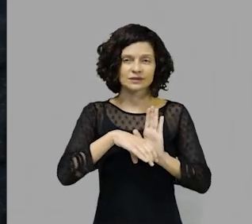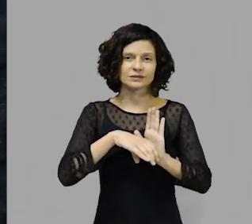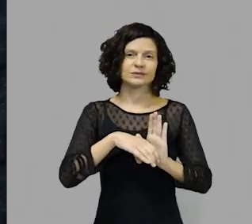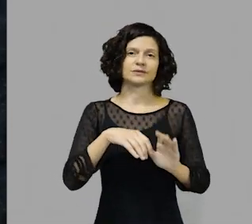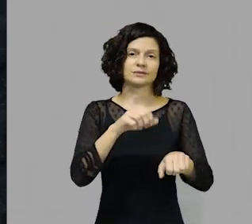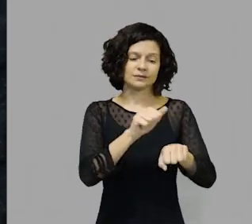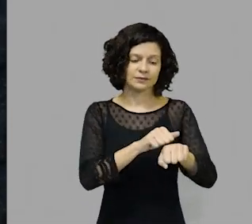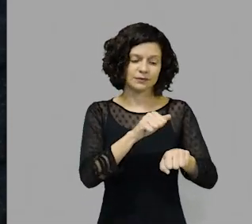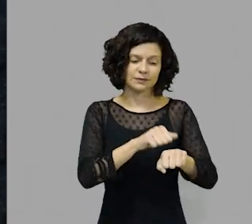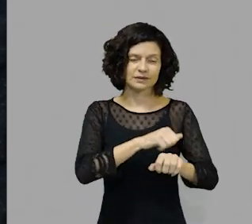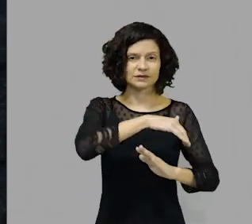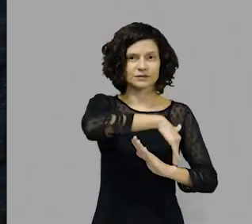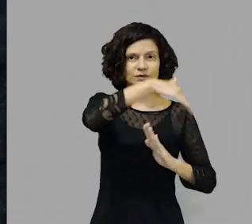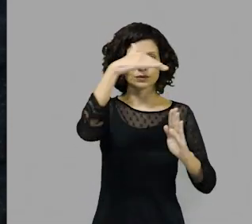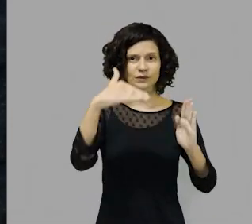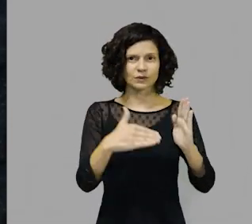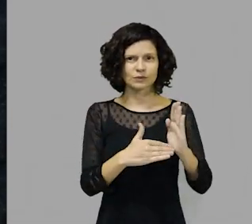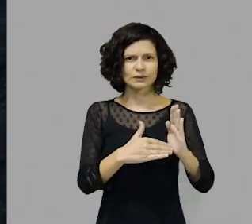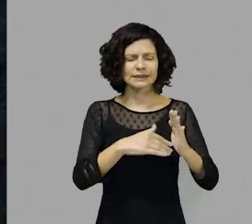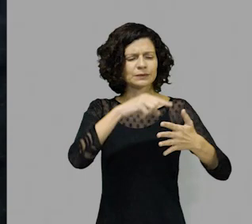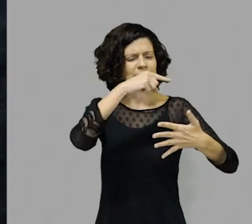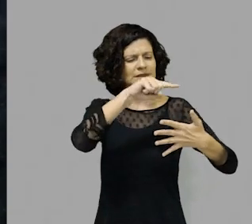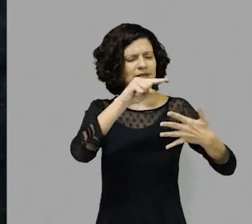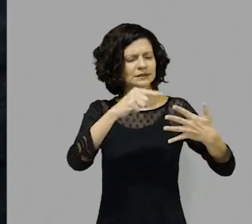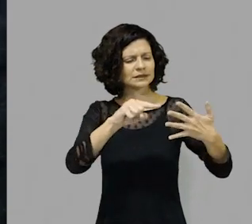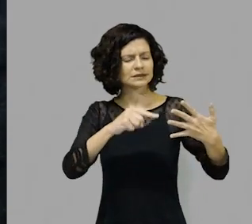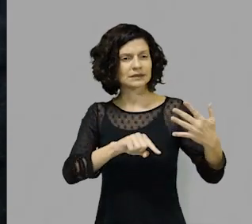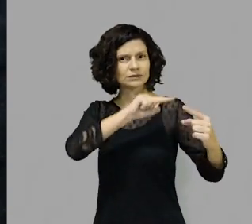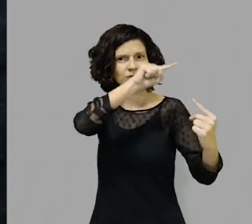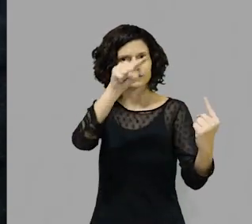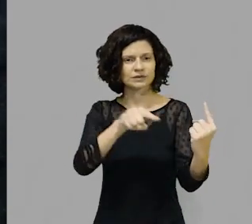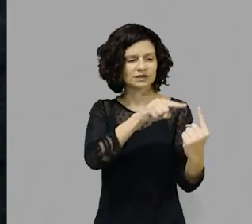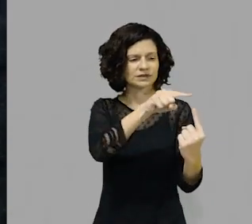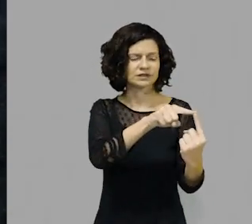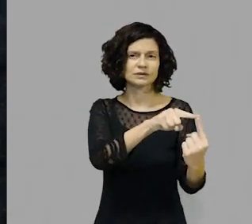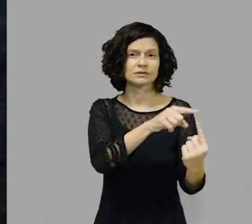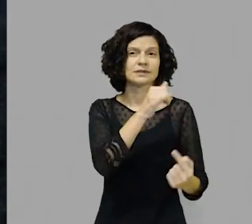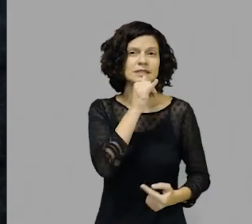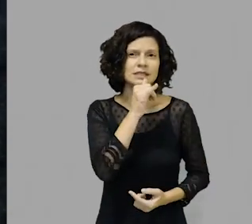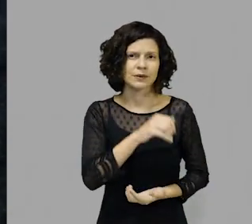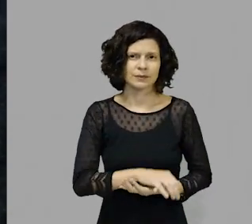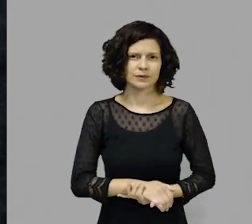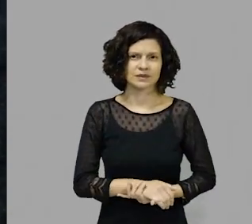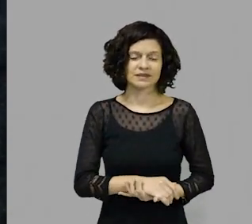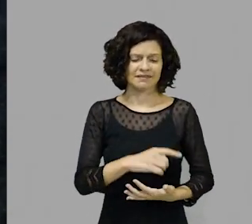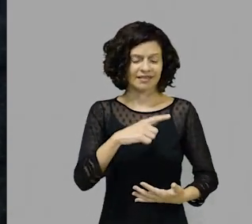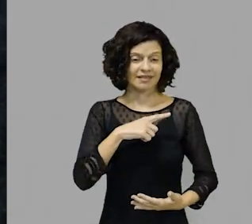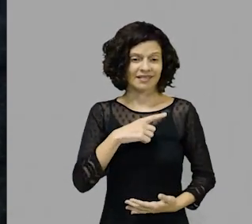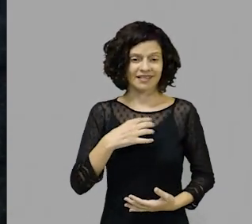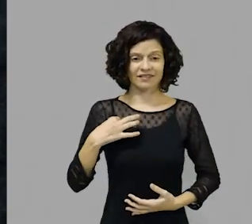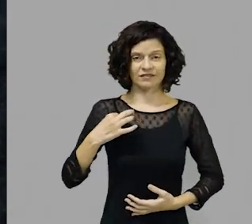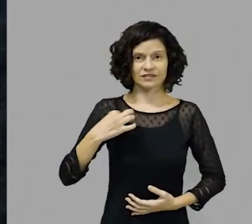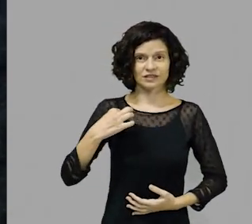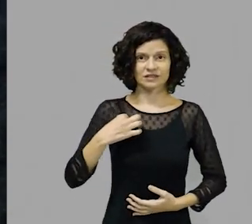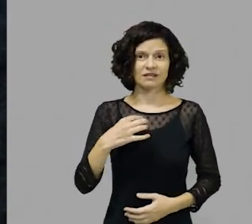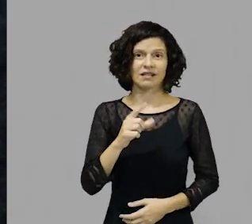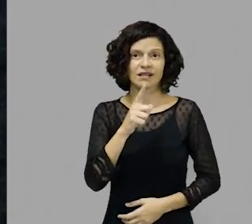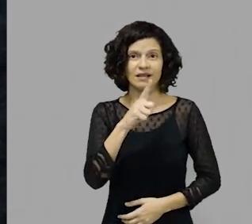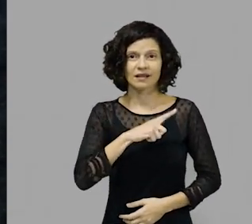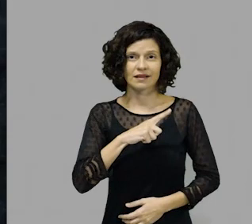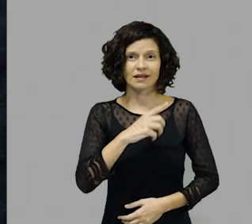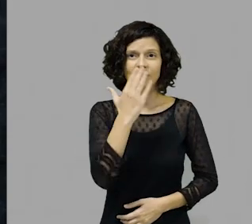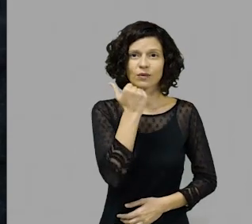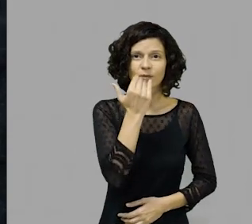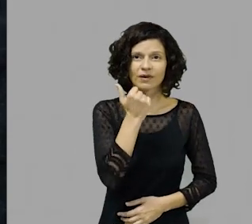tem critérios objetivos, que tem a ver com a subsistência. Ter o que comer, ter o que vestir, ter onde morar. Isso